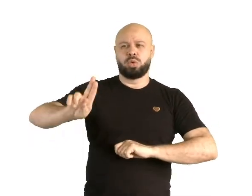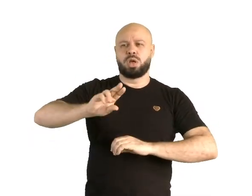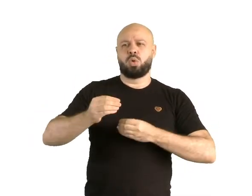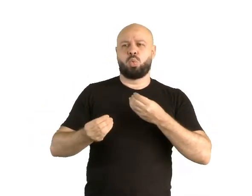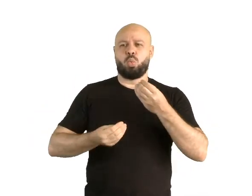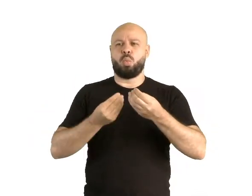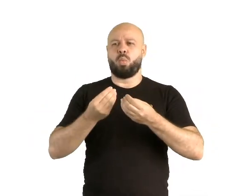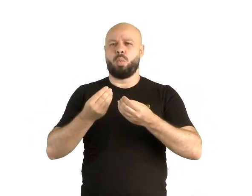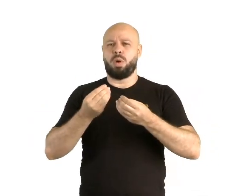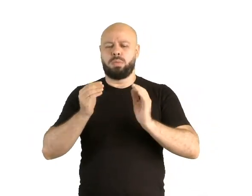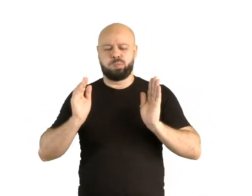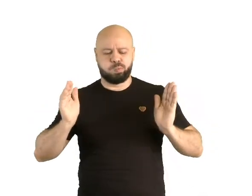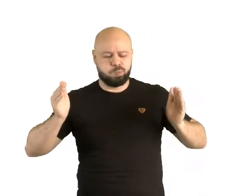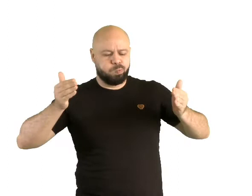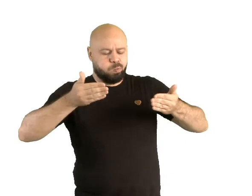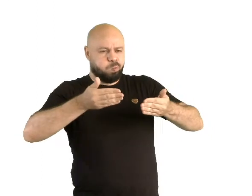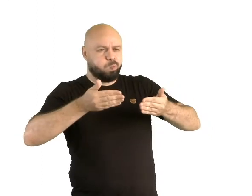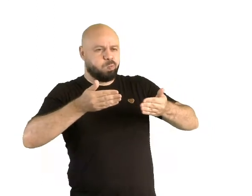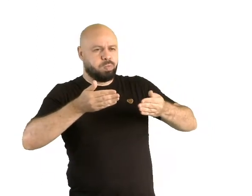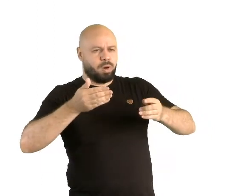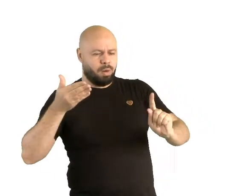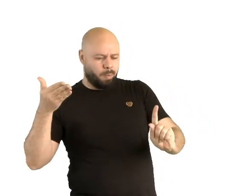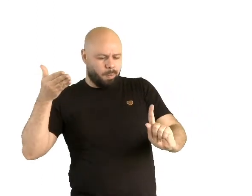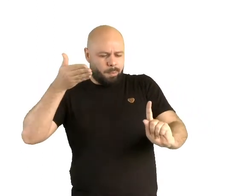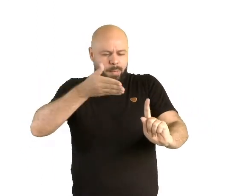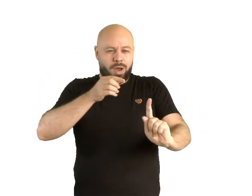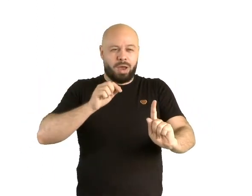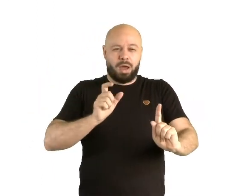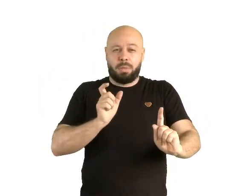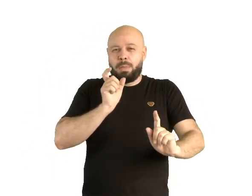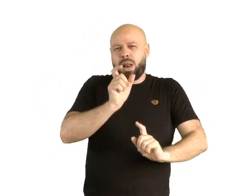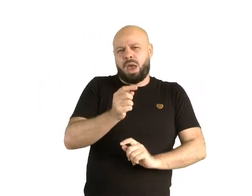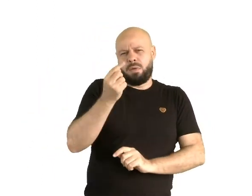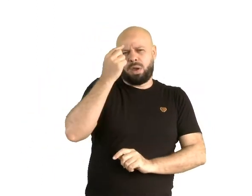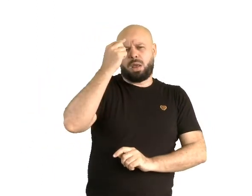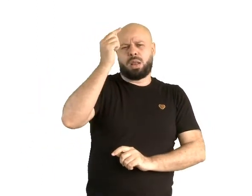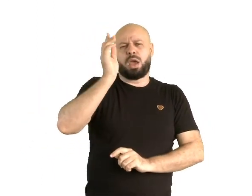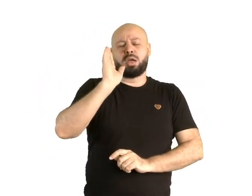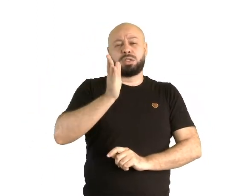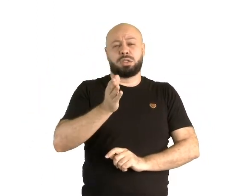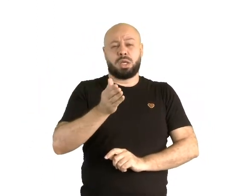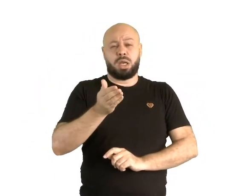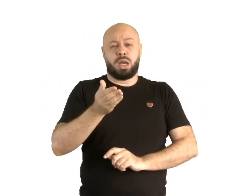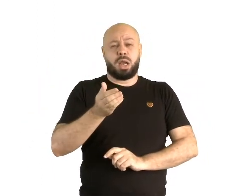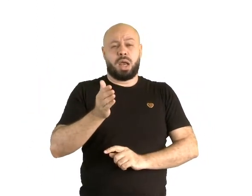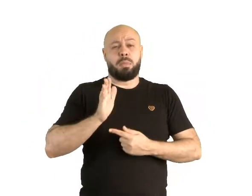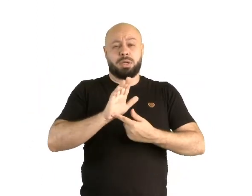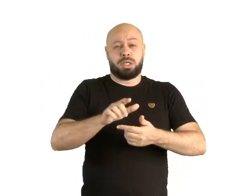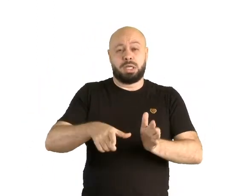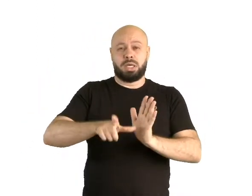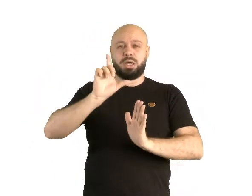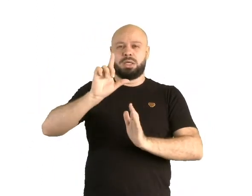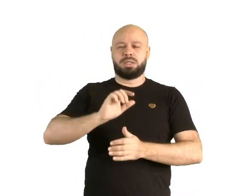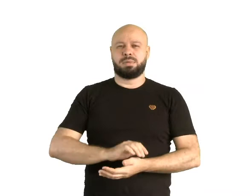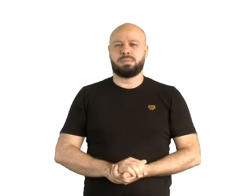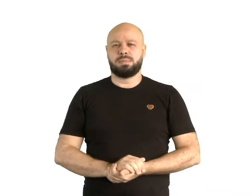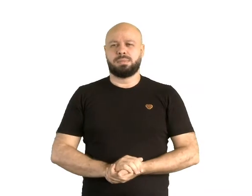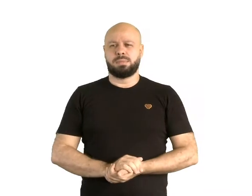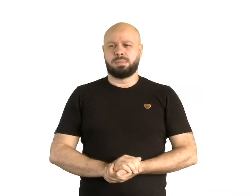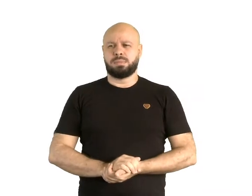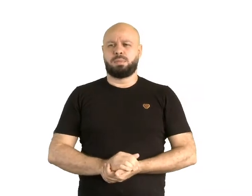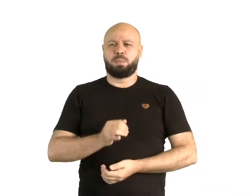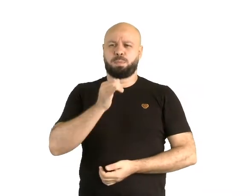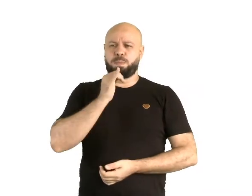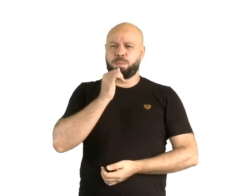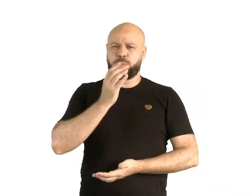para referir a uma palavra ou ideia já apresentada. Vamos ver esse exemplo